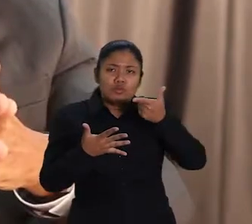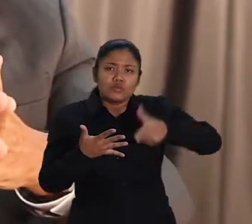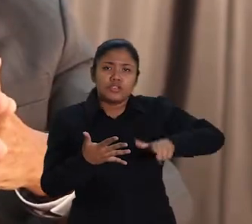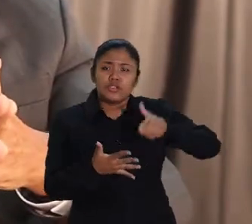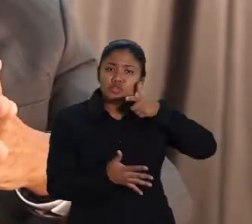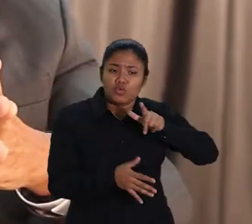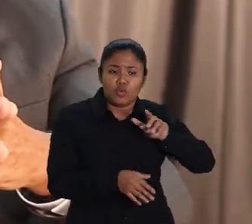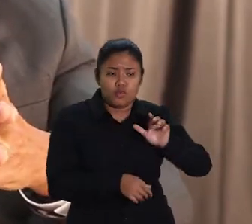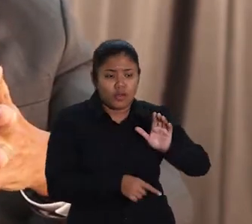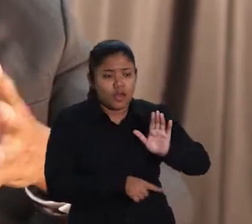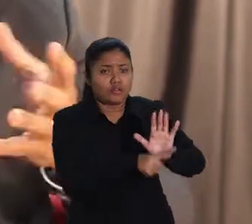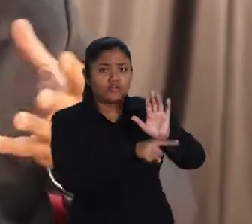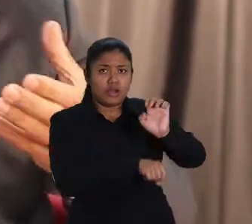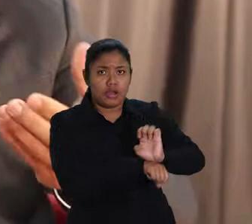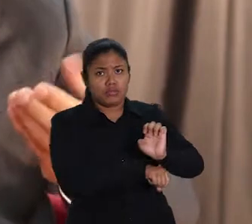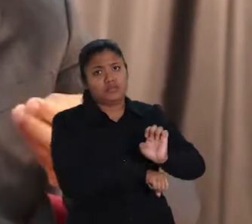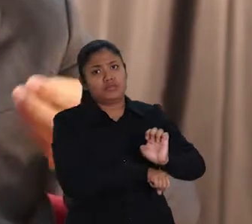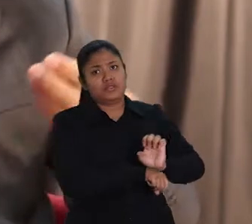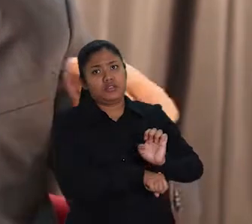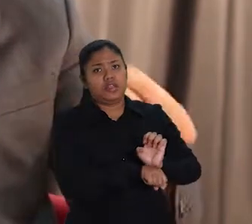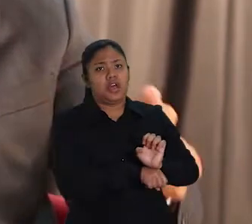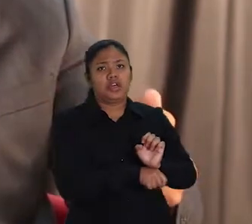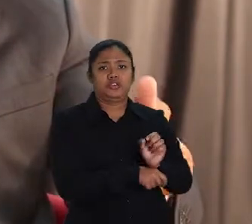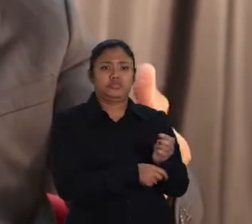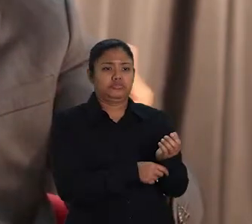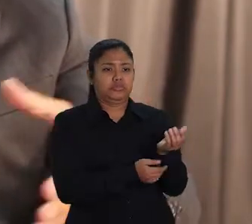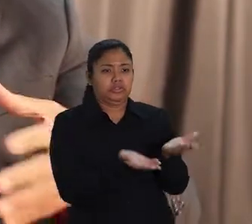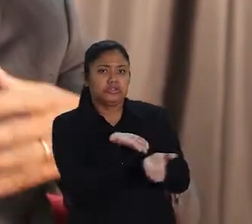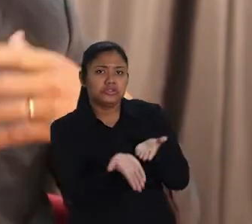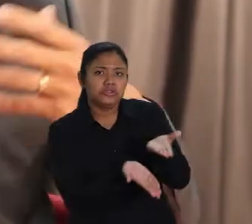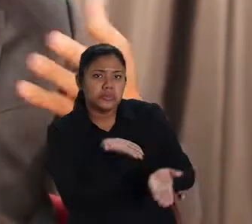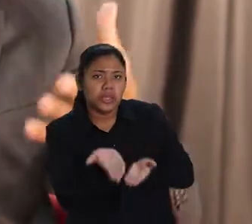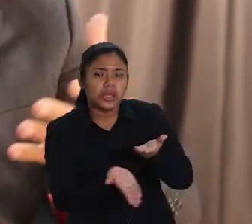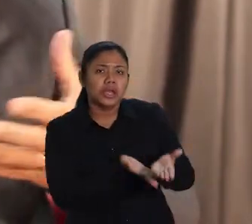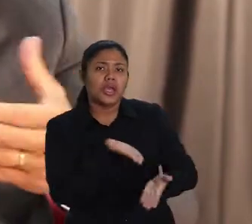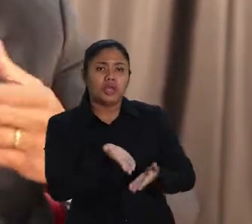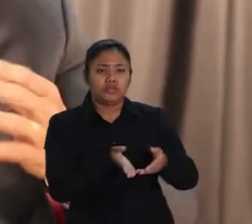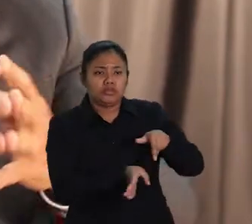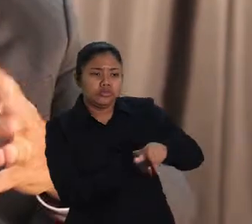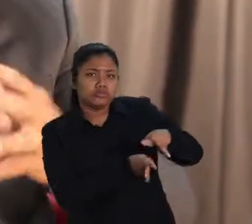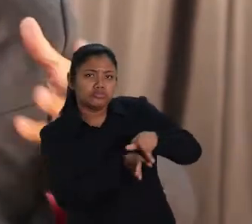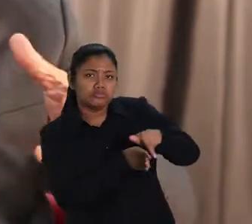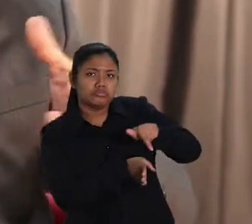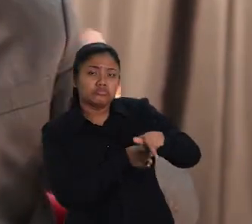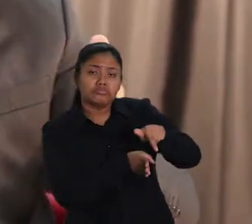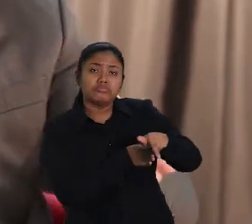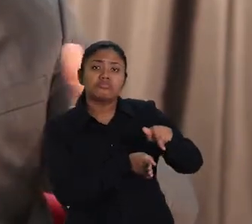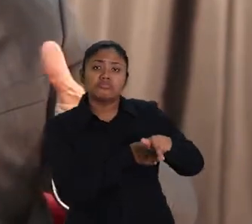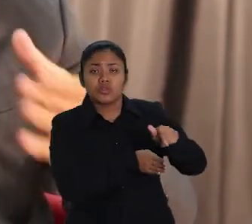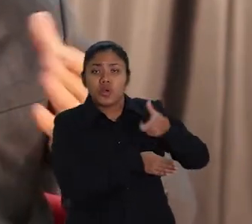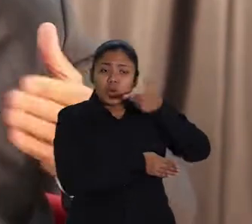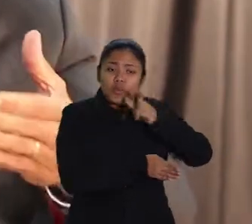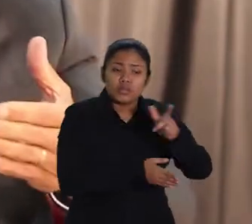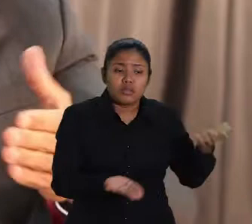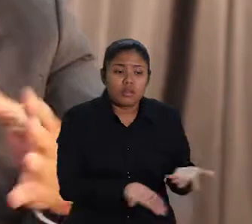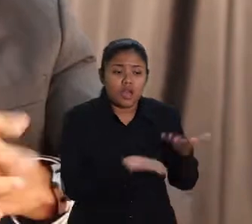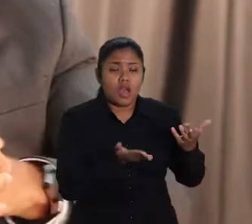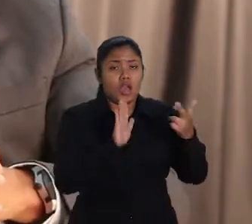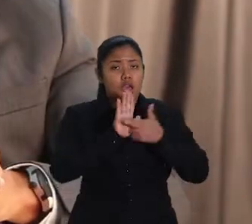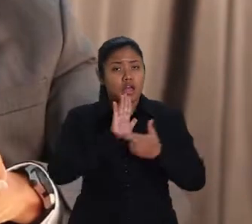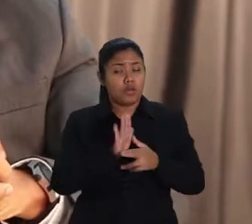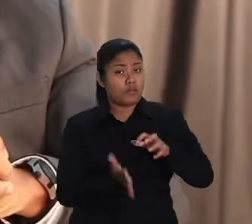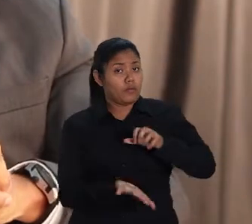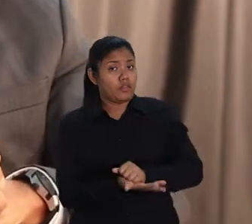a de forma que o estado possa contribuir de alguma forma talvez dando assessoria enfim do rio para fazer esse diagnóstico de